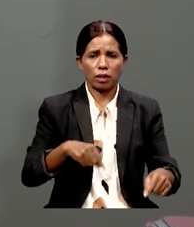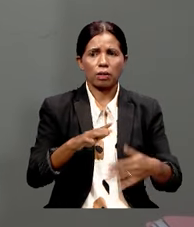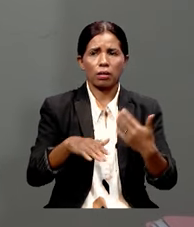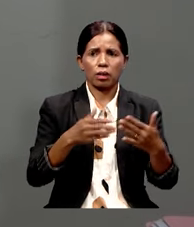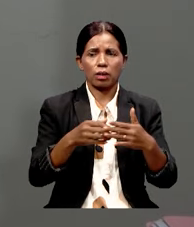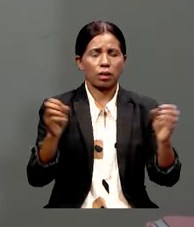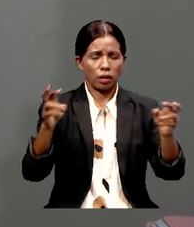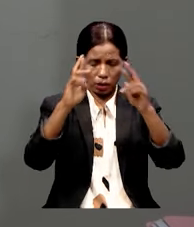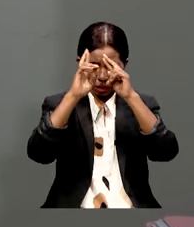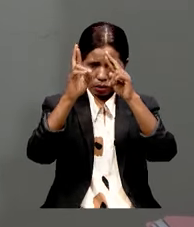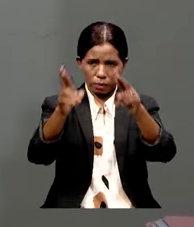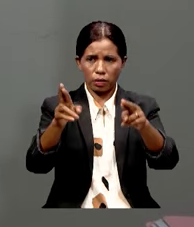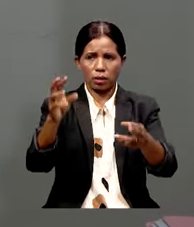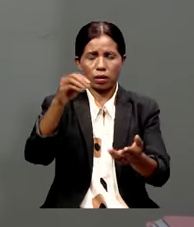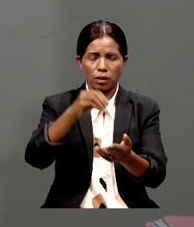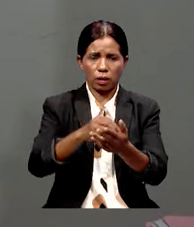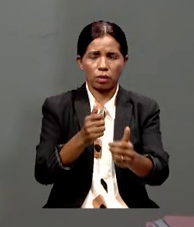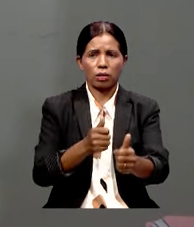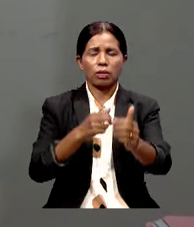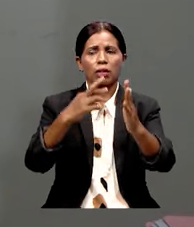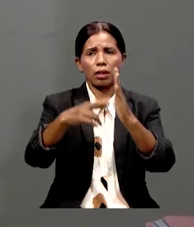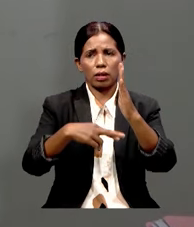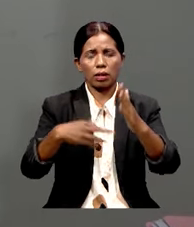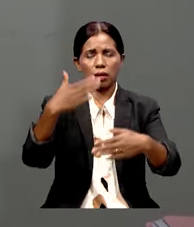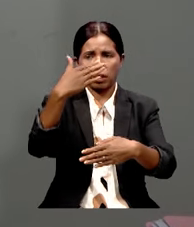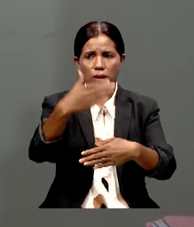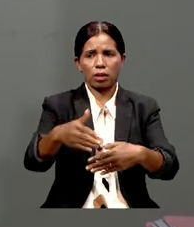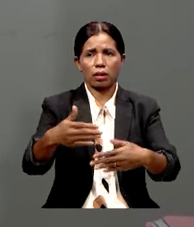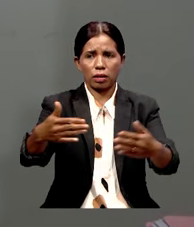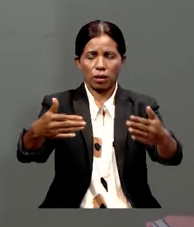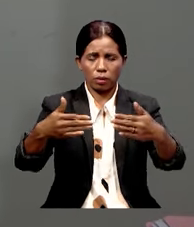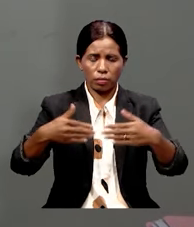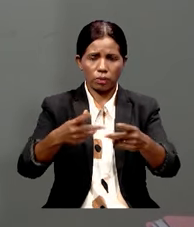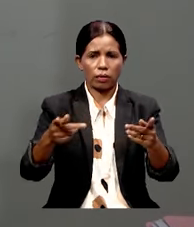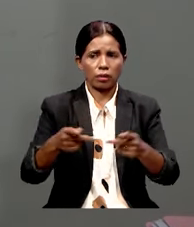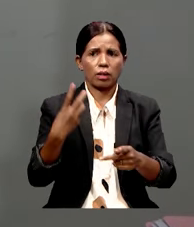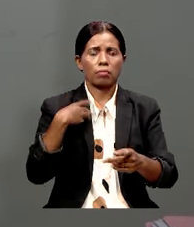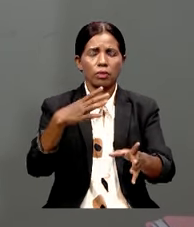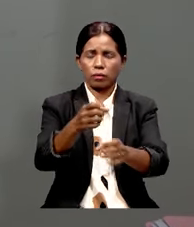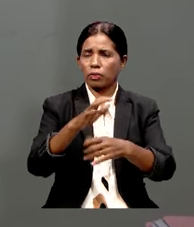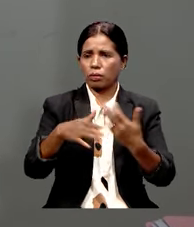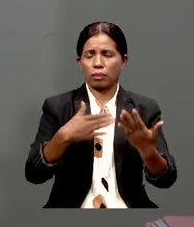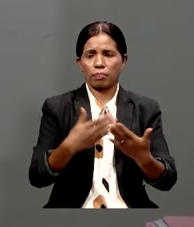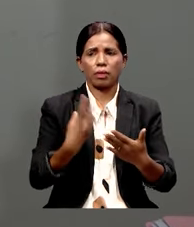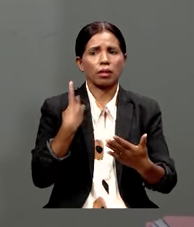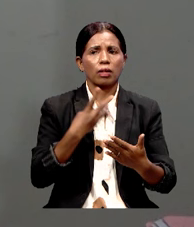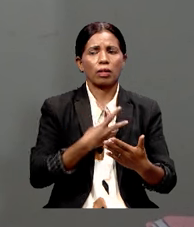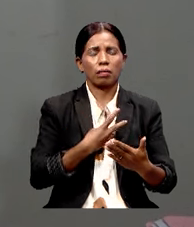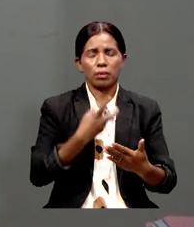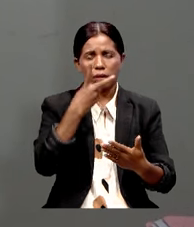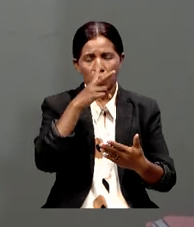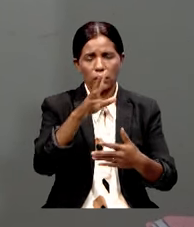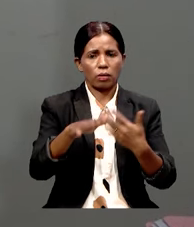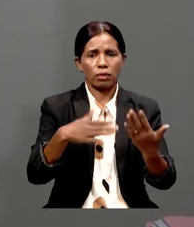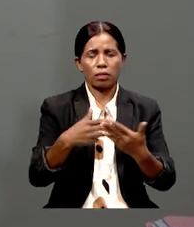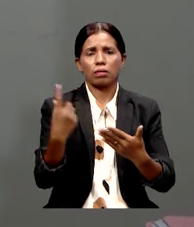La respeita a tu tau tuir orde e a toco ni ui, sai ho tu mai espaço público, am se prene. Am se hal control,